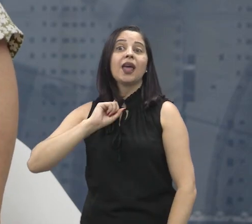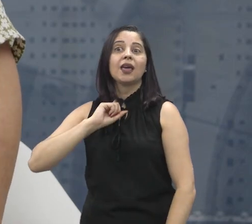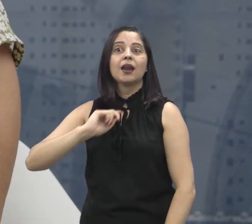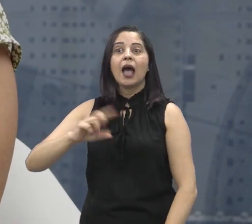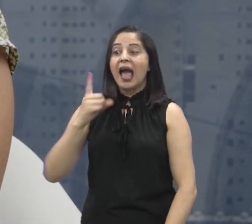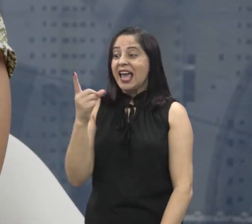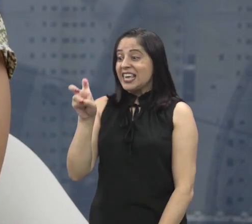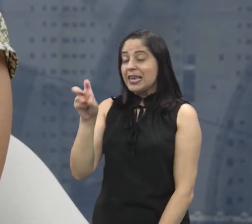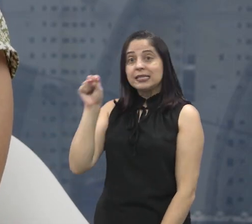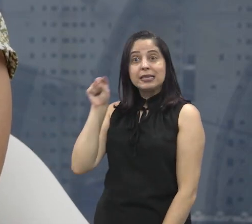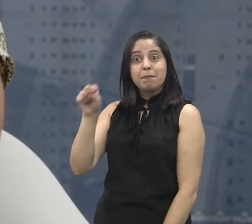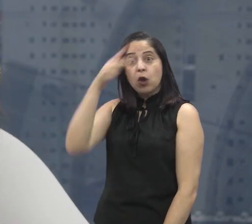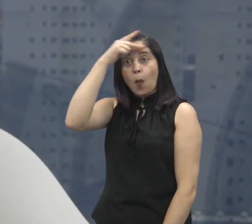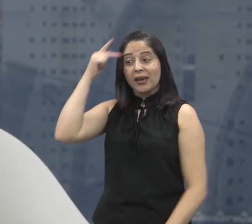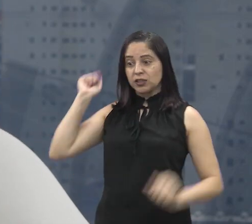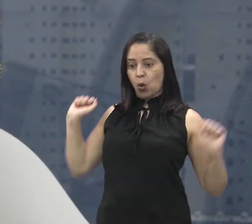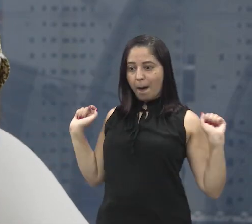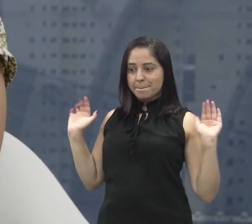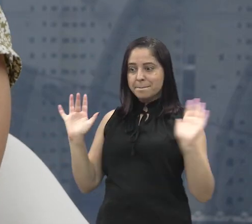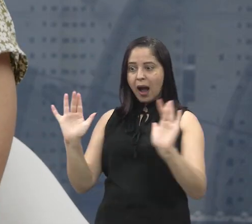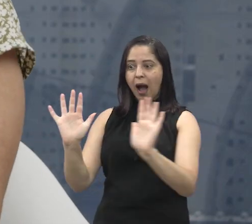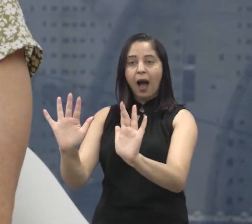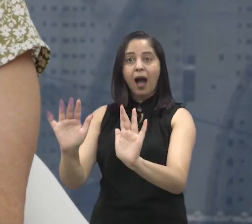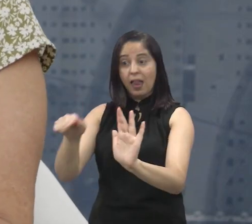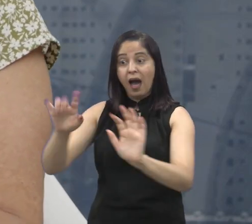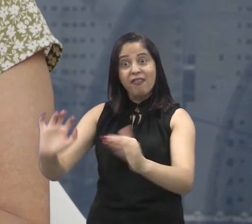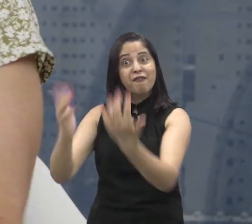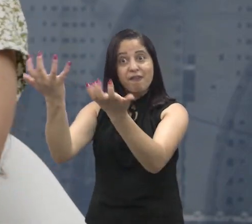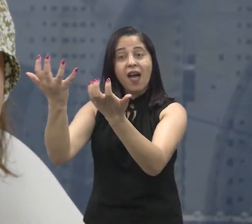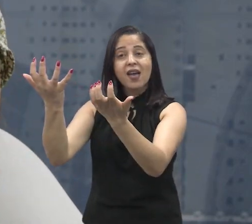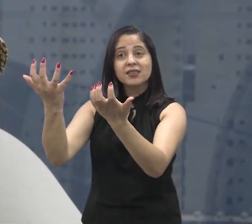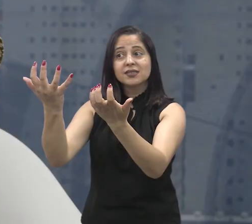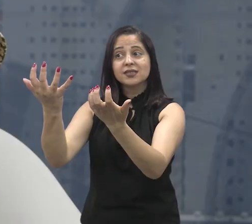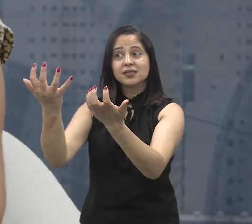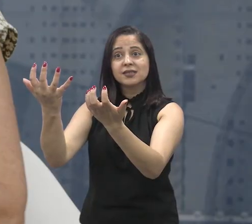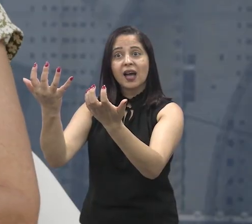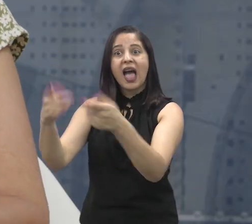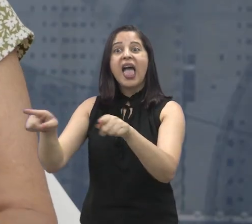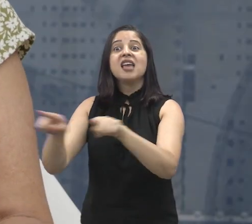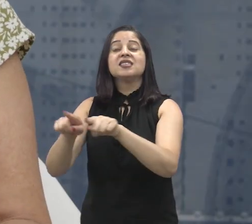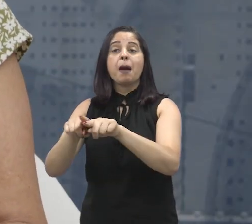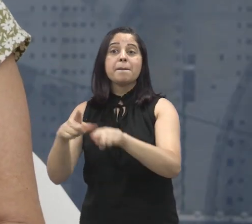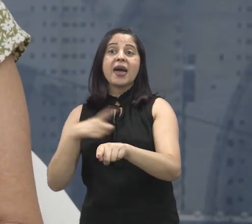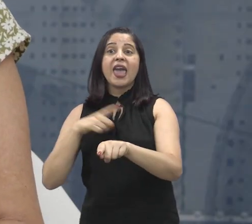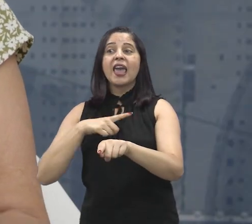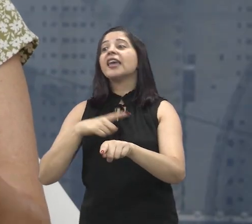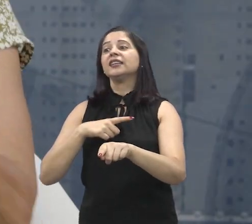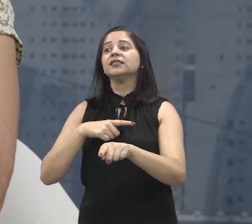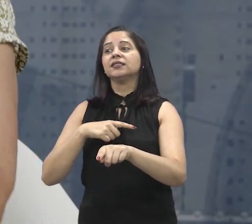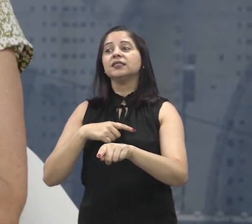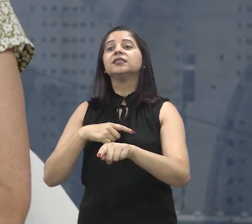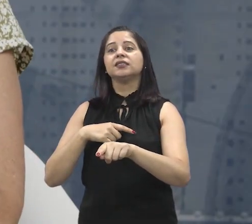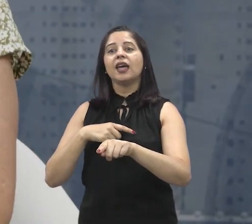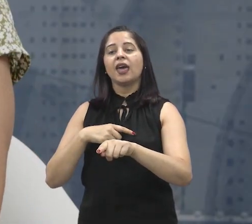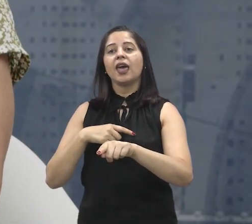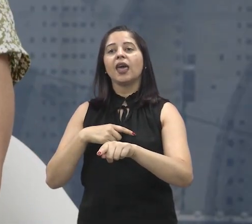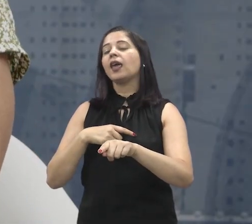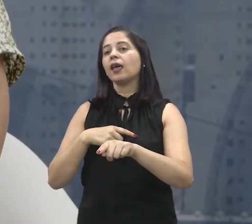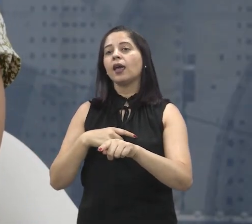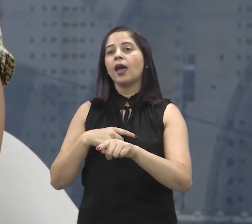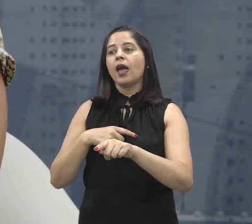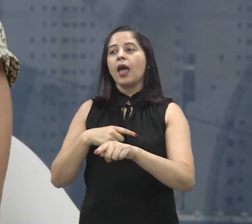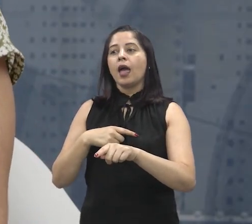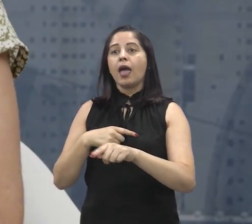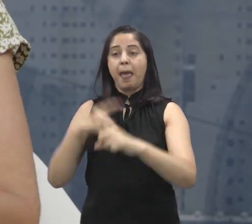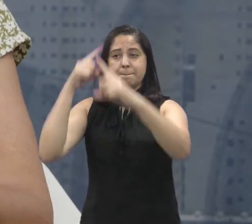mil pessoas na festa, no tropeirismo, né? Então, os slams também, o moderno também dialoga com o antigo.